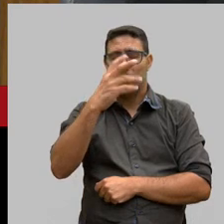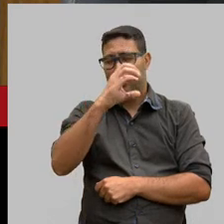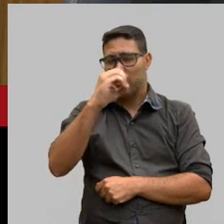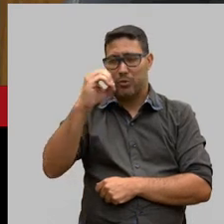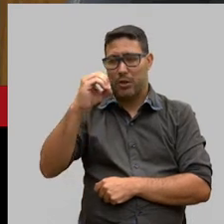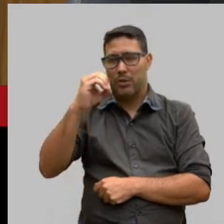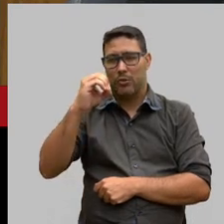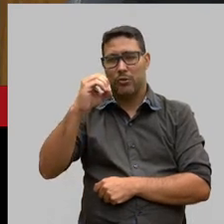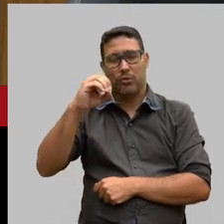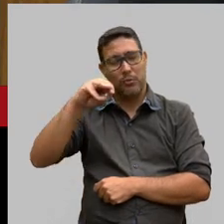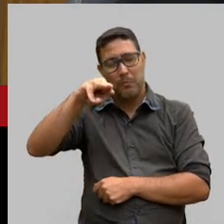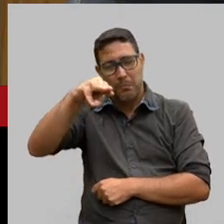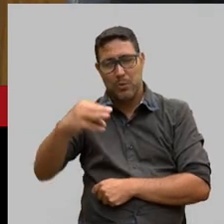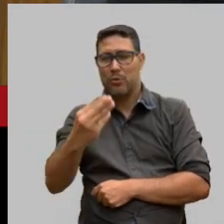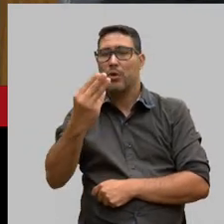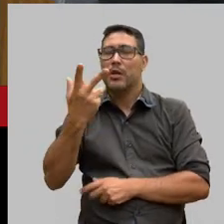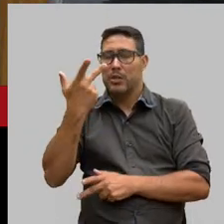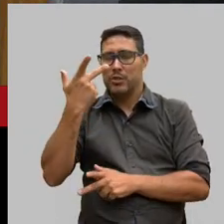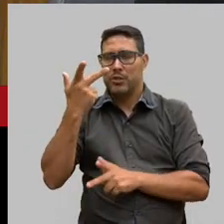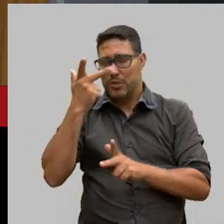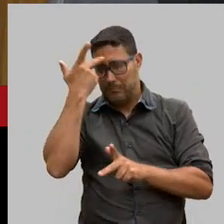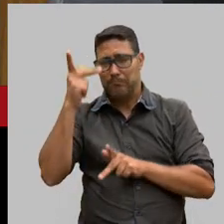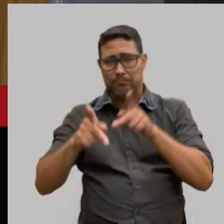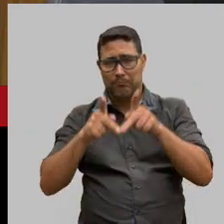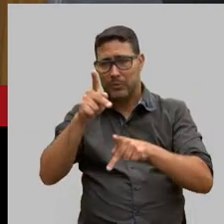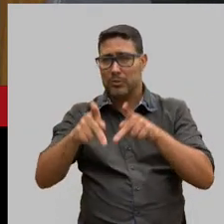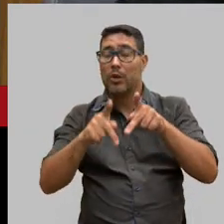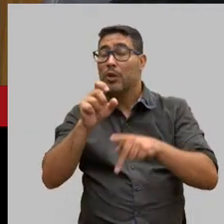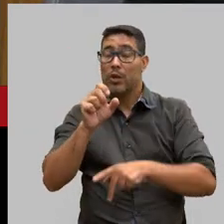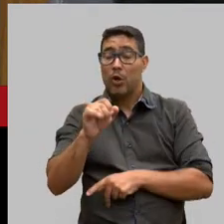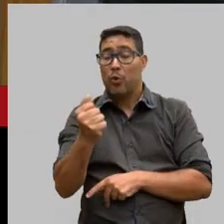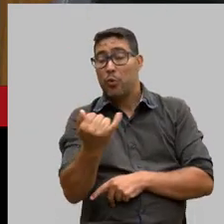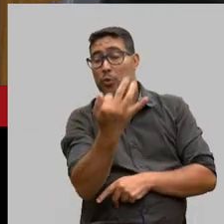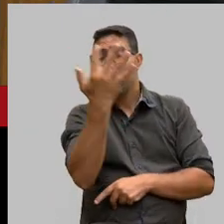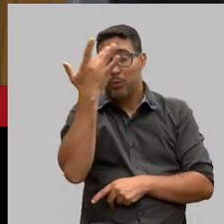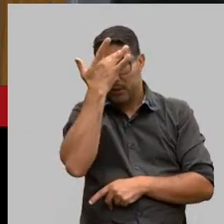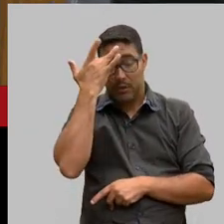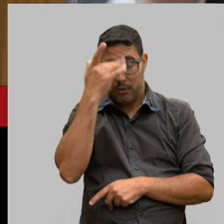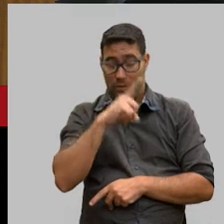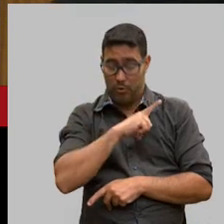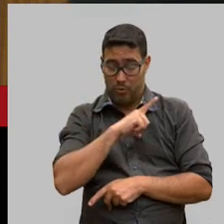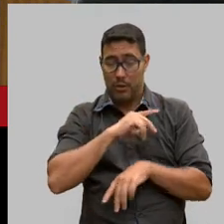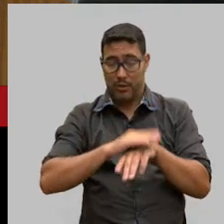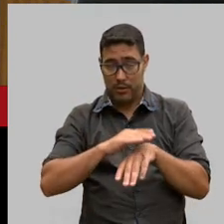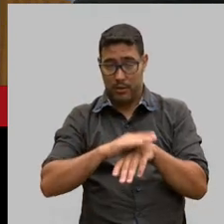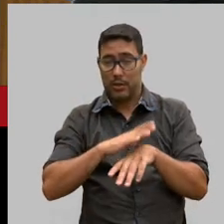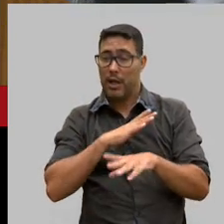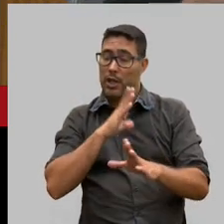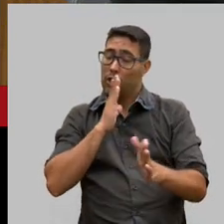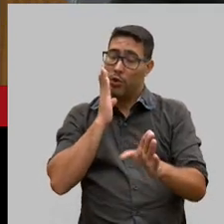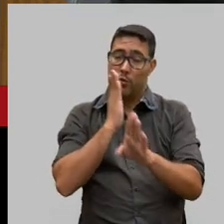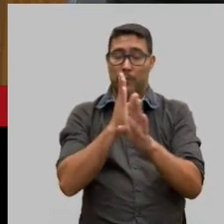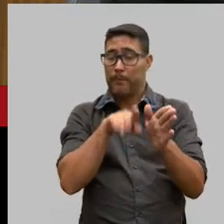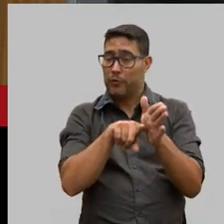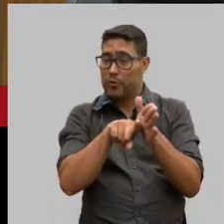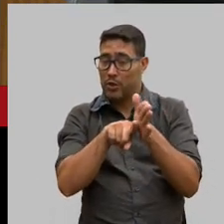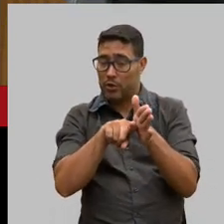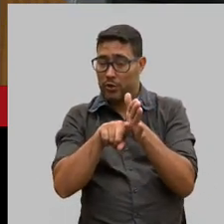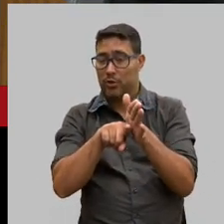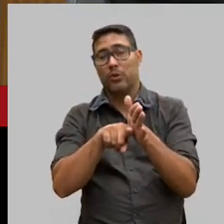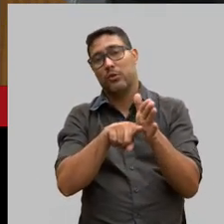eh realmente t o diagnóstico ou estão em busca ainda para que a gente possa ter uma noção